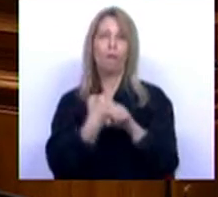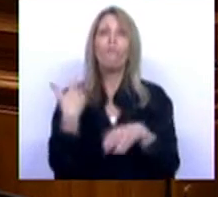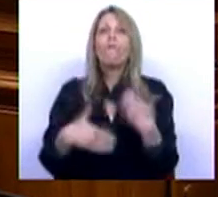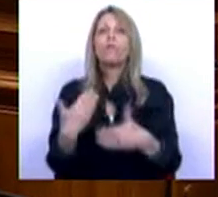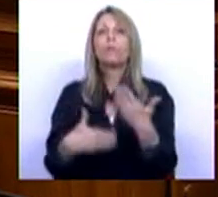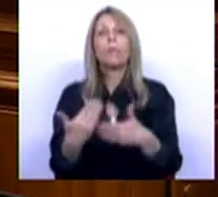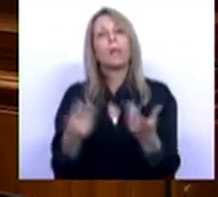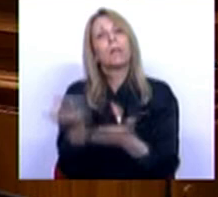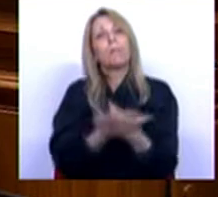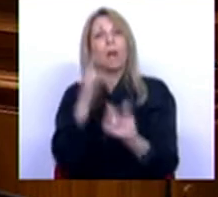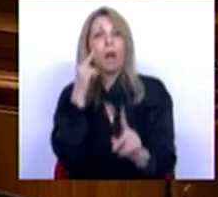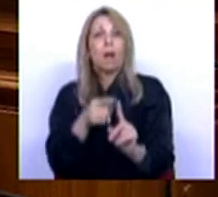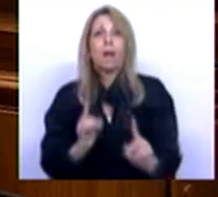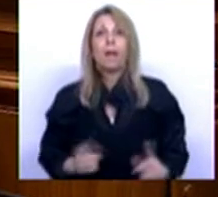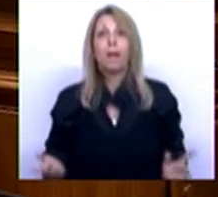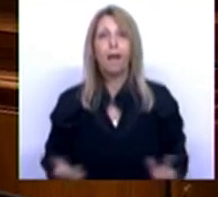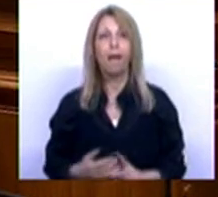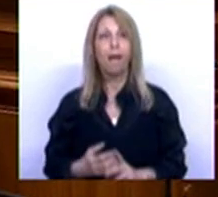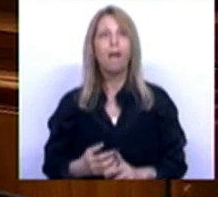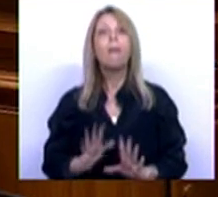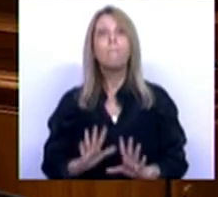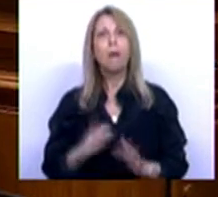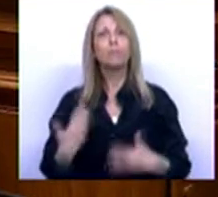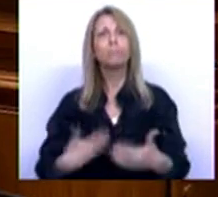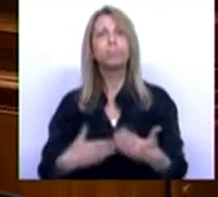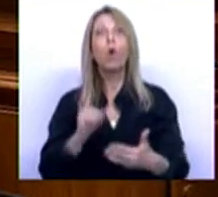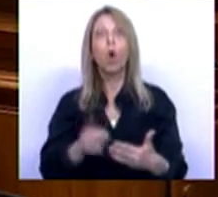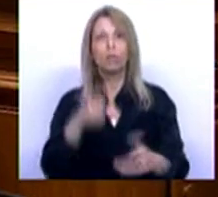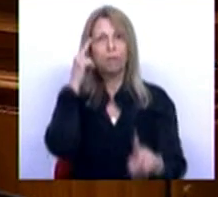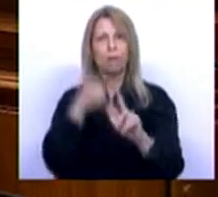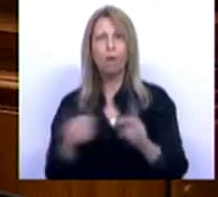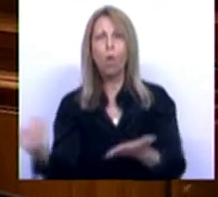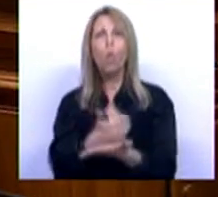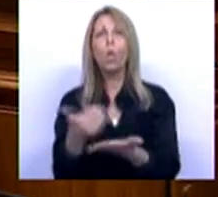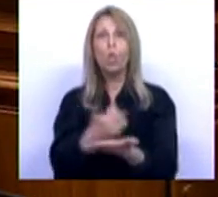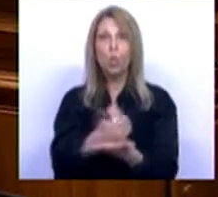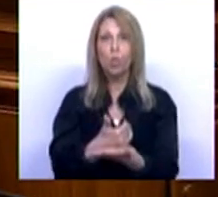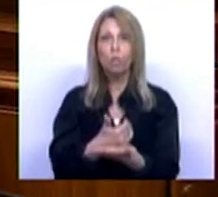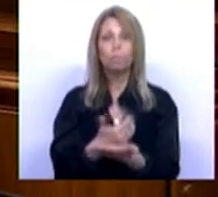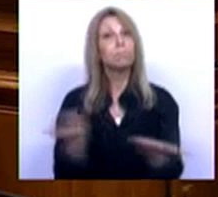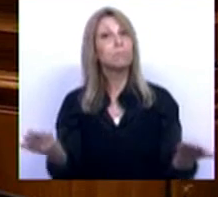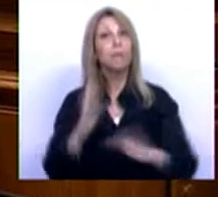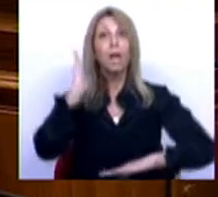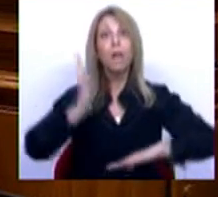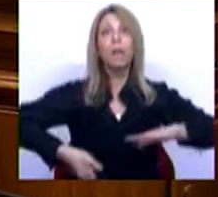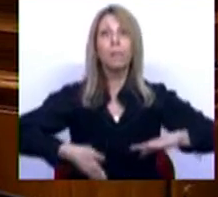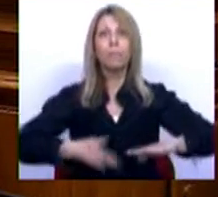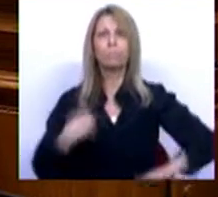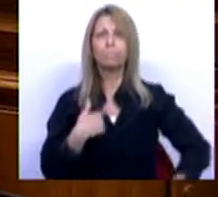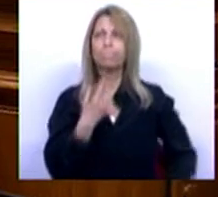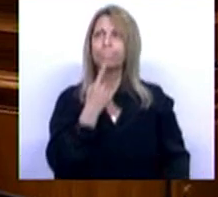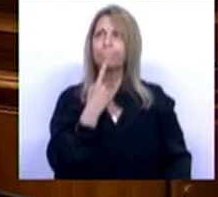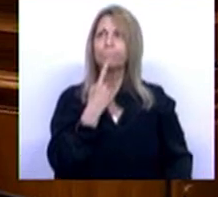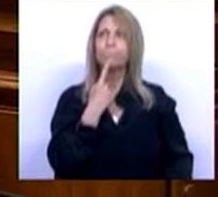mercado, movido pela ganância do lucro. E de repente percebemos que a nossa